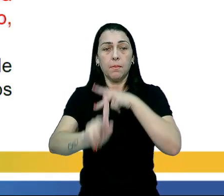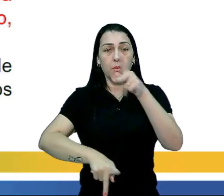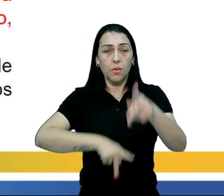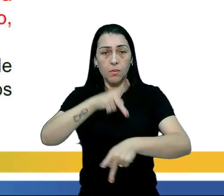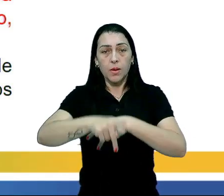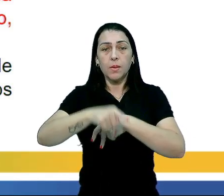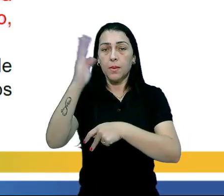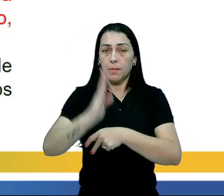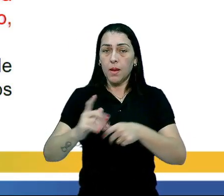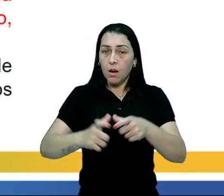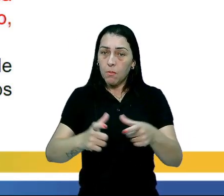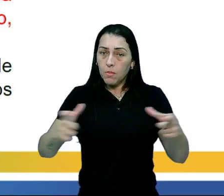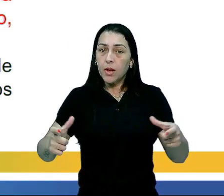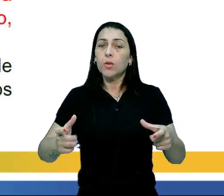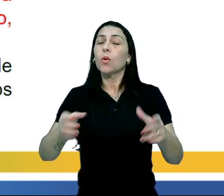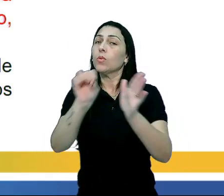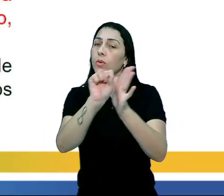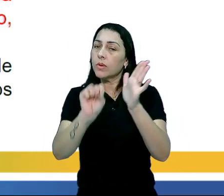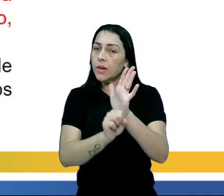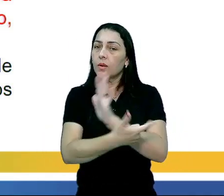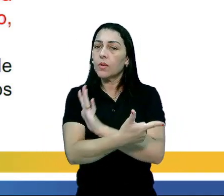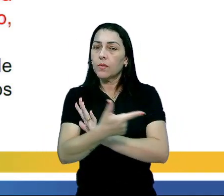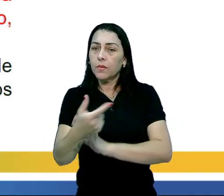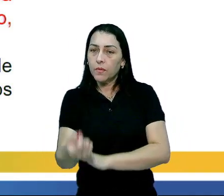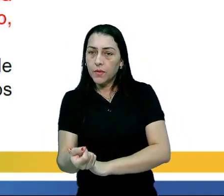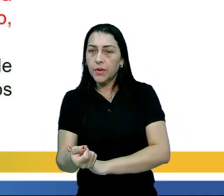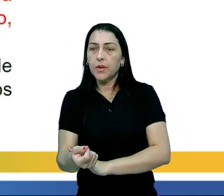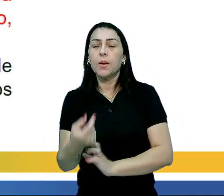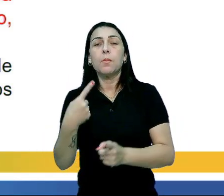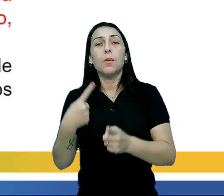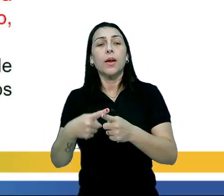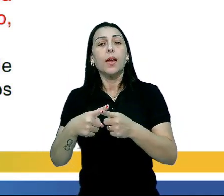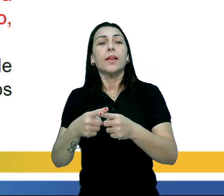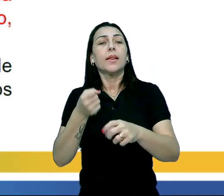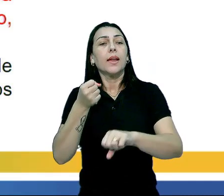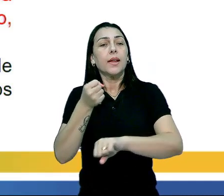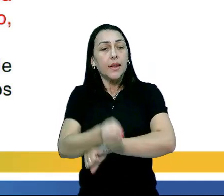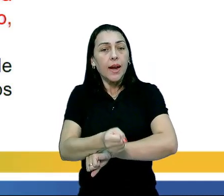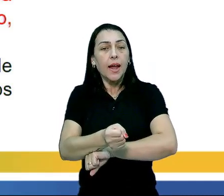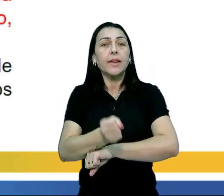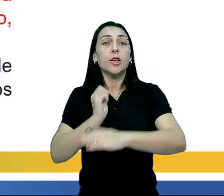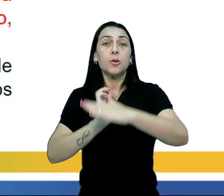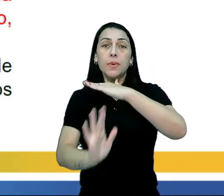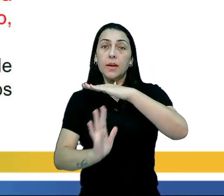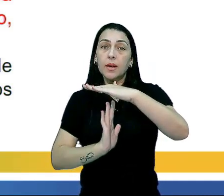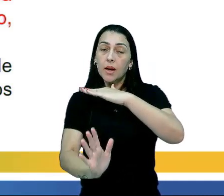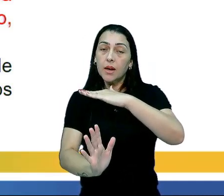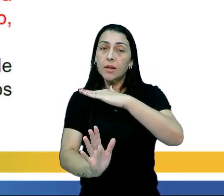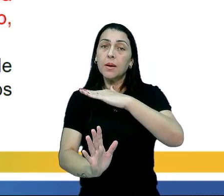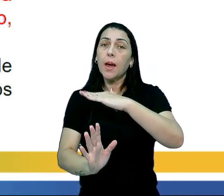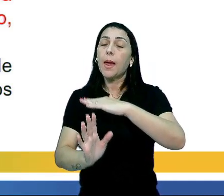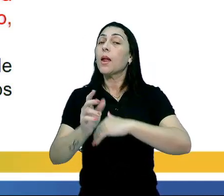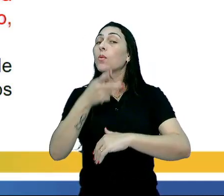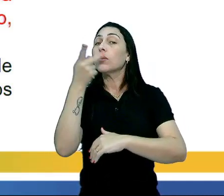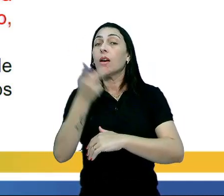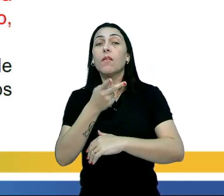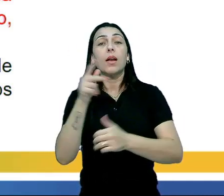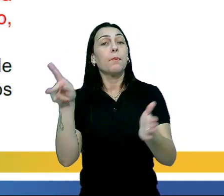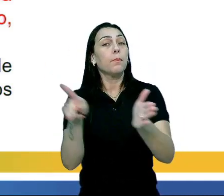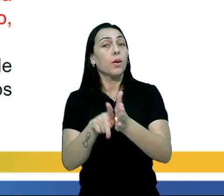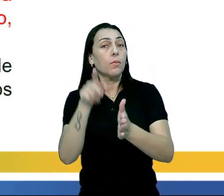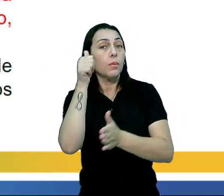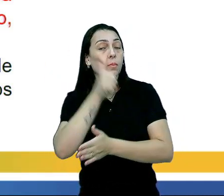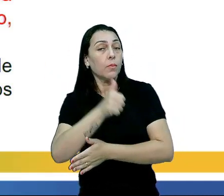população brasileira aumentou significativamente em virtude da entrada maciça de imigrantes. Mas ele não está